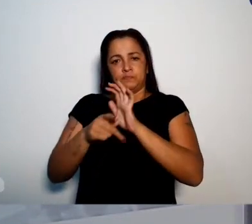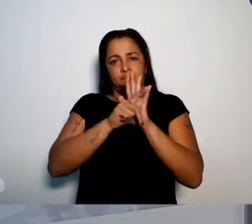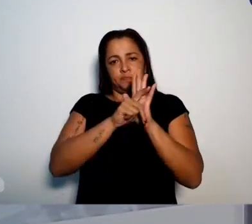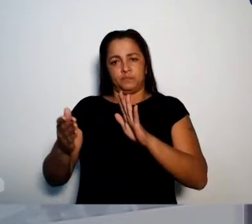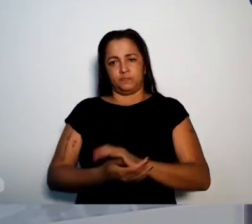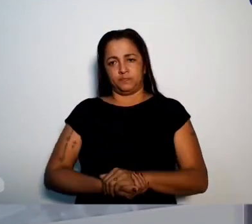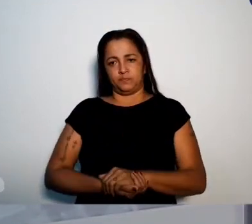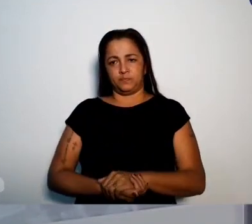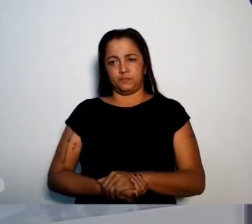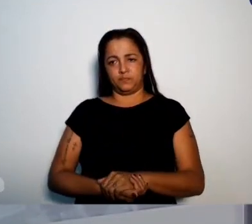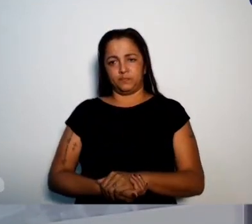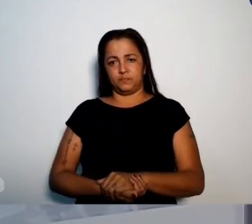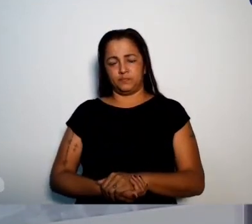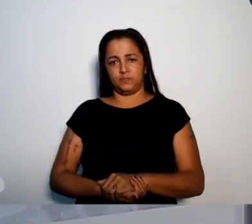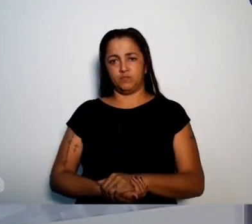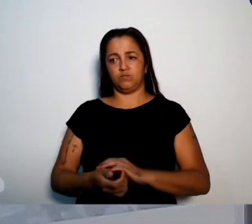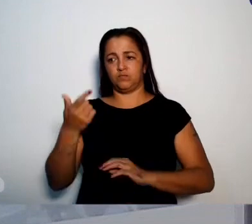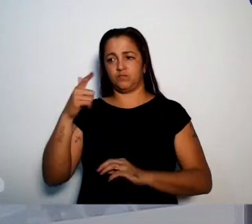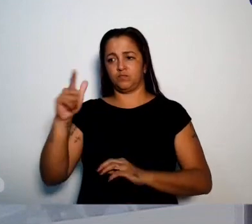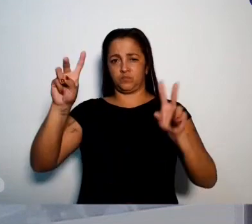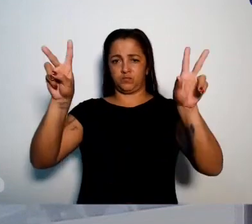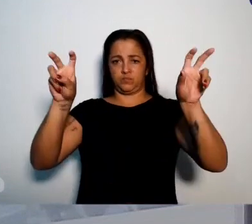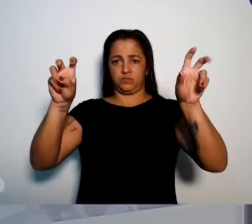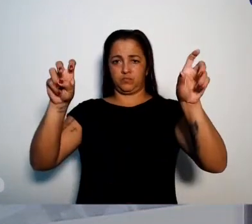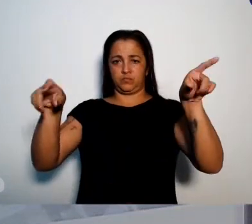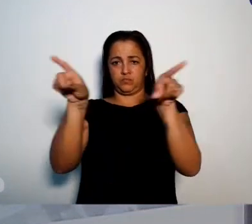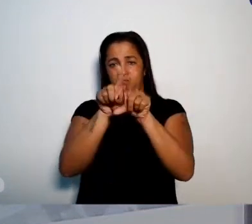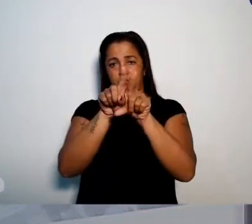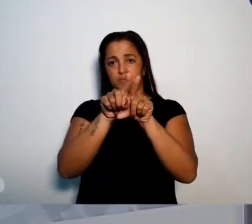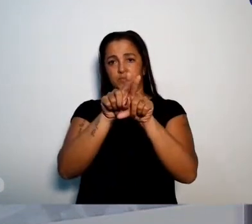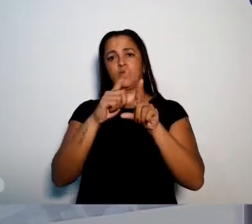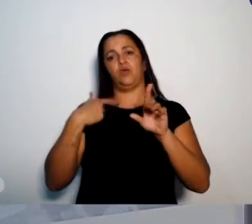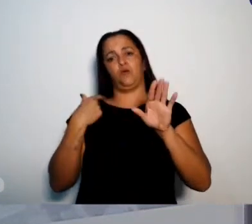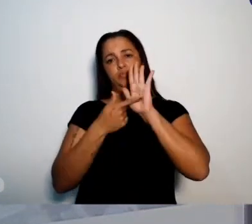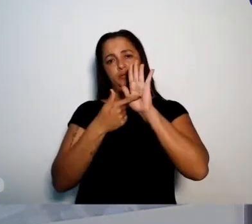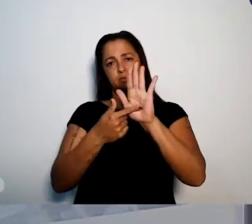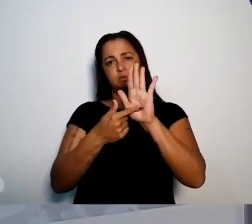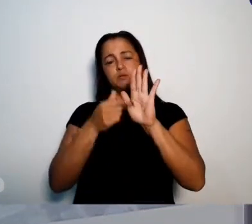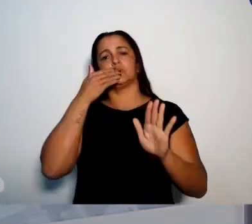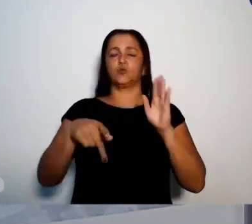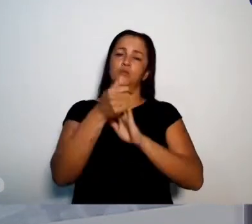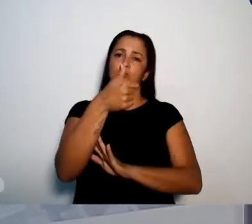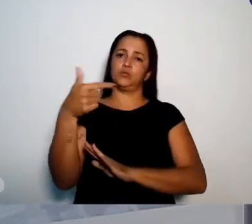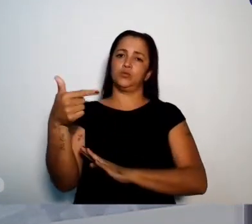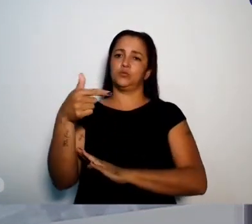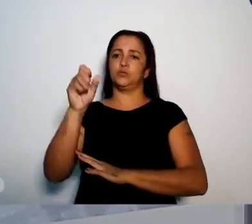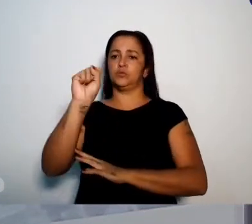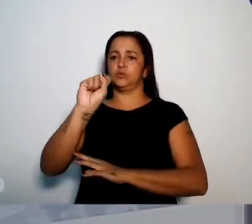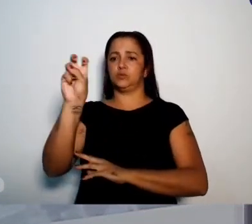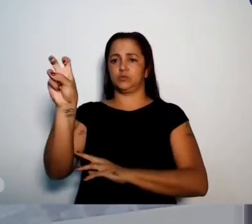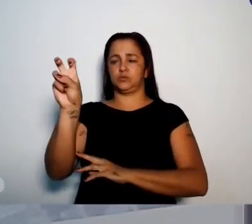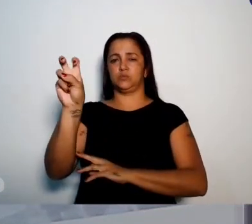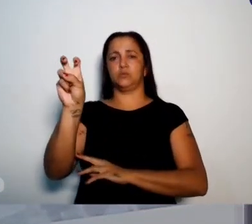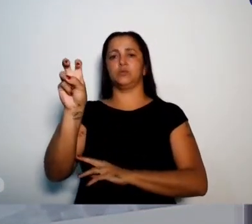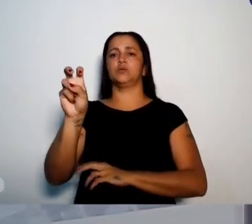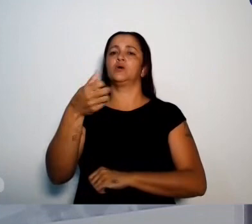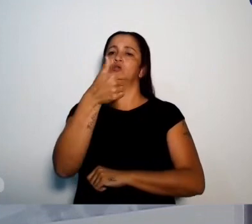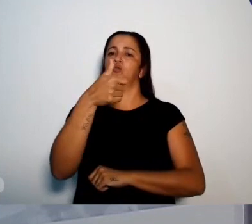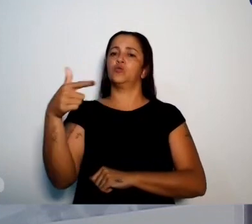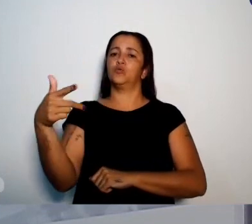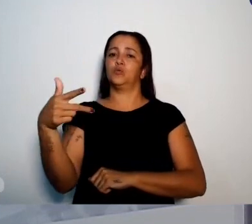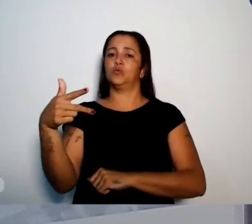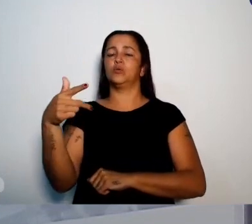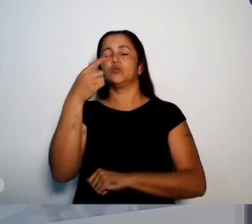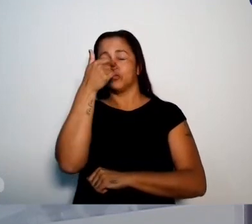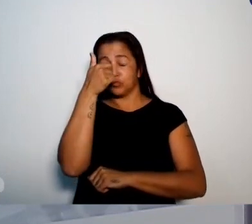Outro assunto também, eu apresentei um requerimento, é o 1285. 1285, eu estou